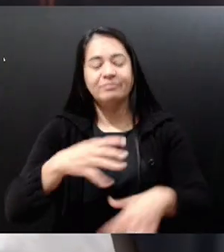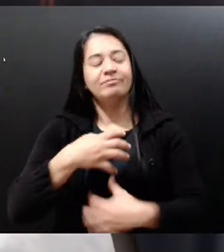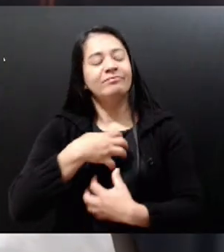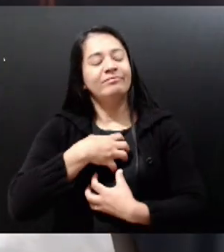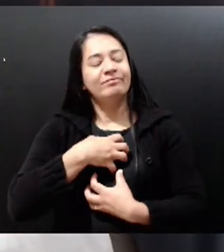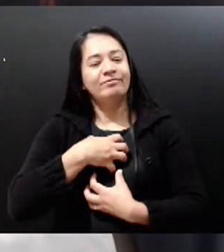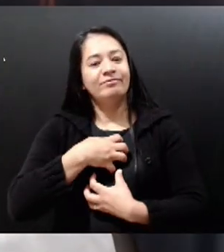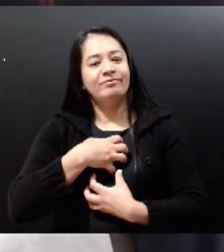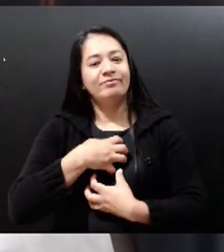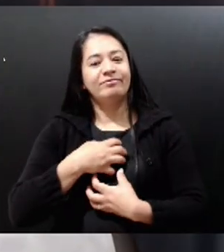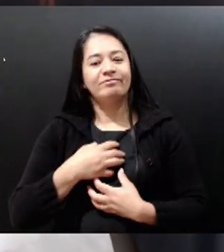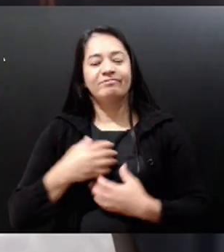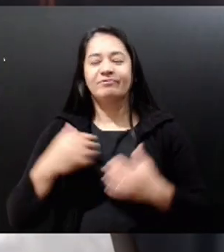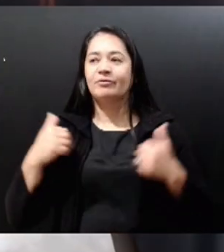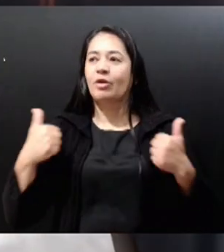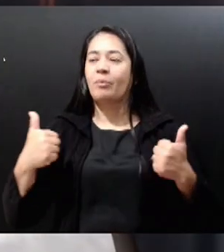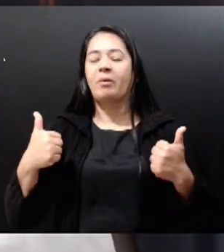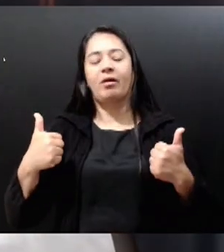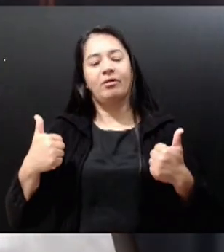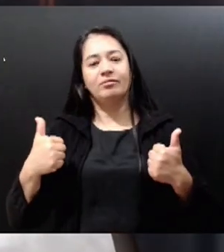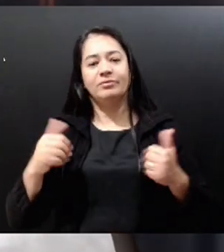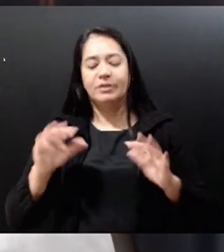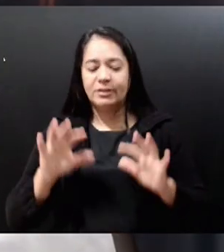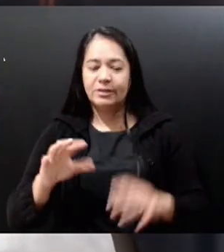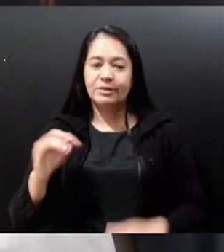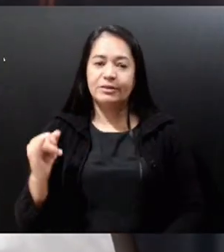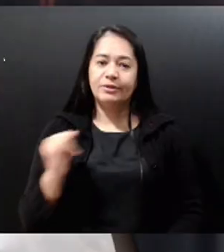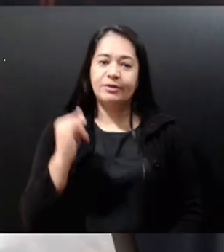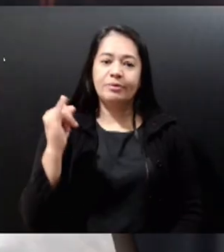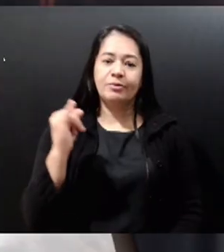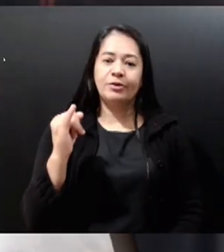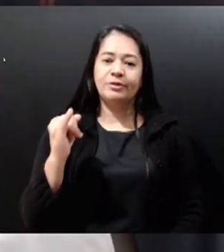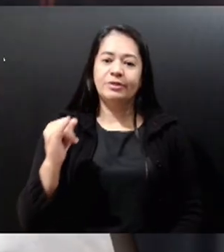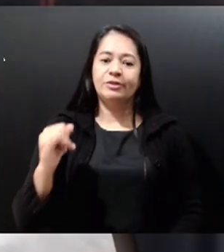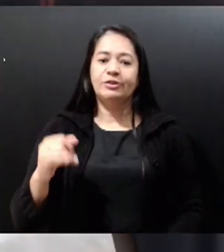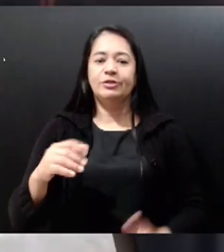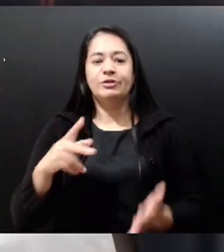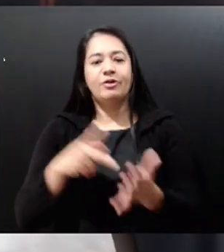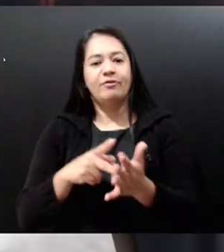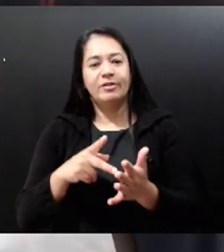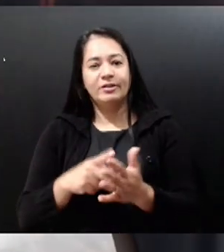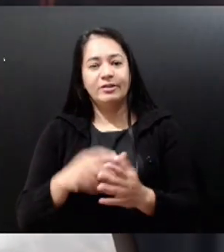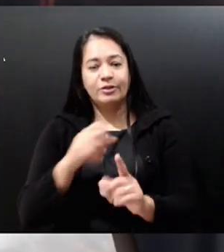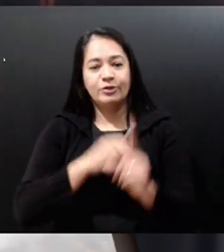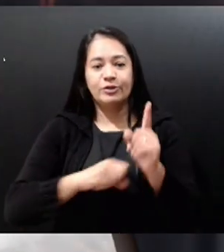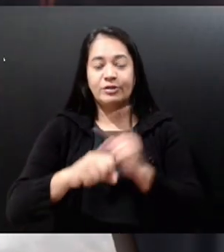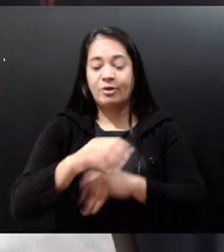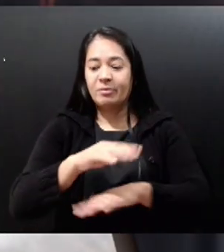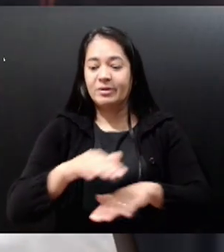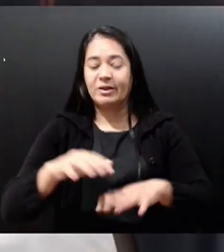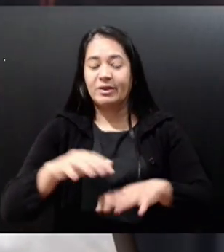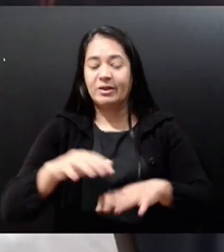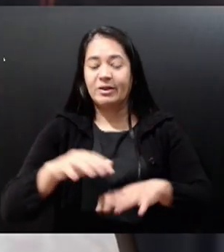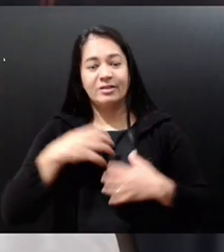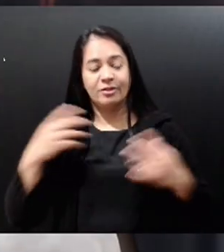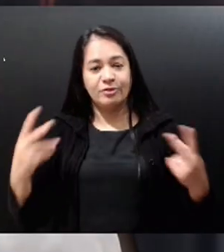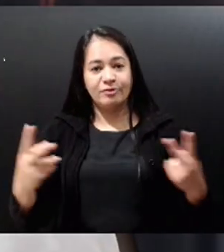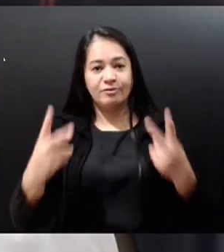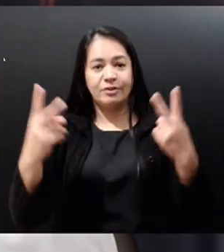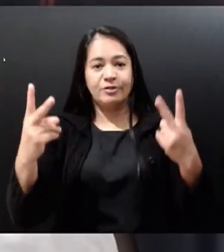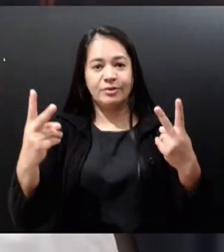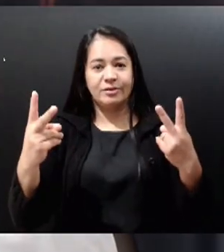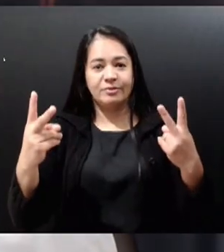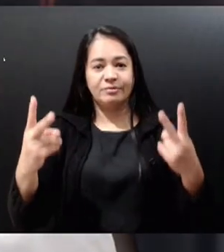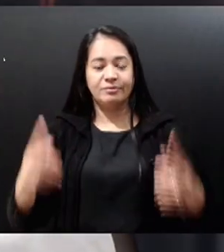muito grande, isso é muito importante, essa validação social para a criança. Ela se sente valorizada. Então, eu